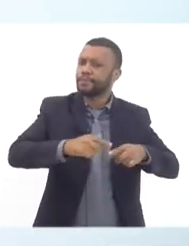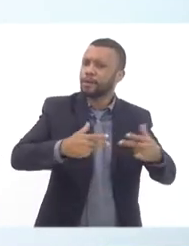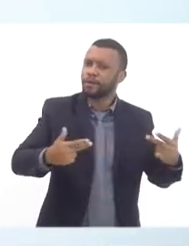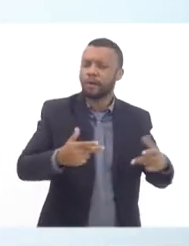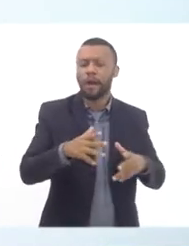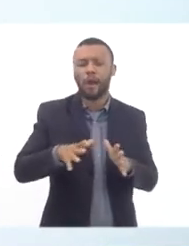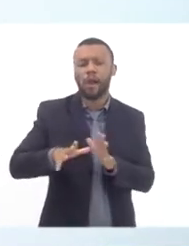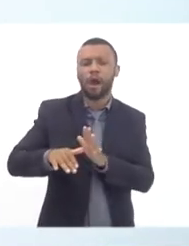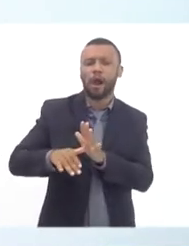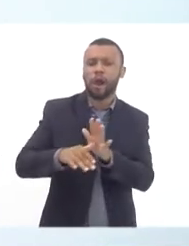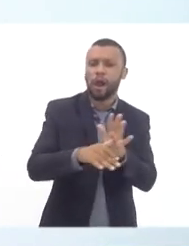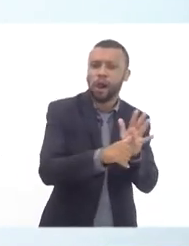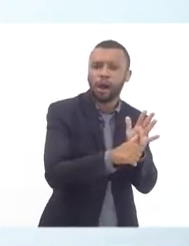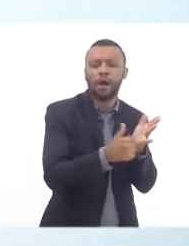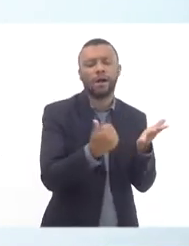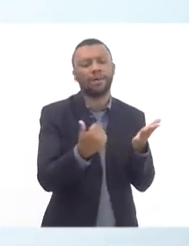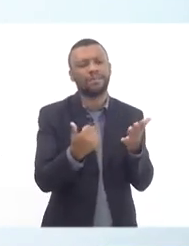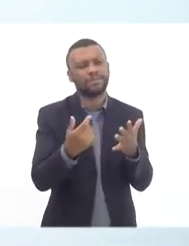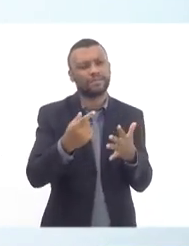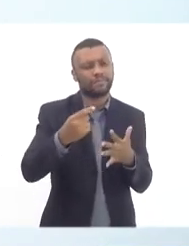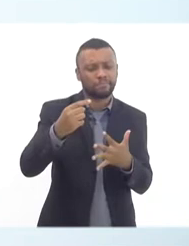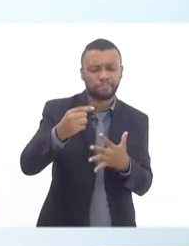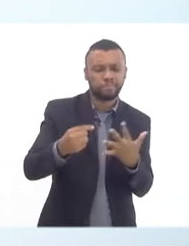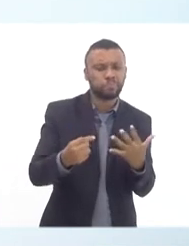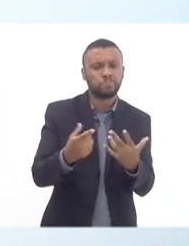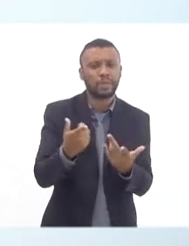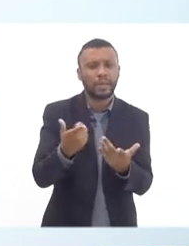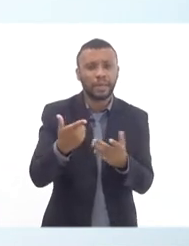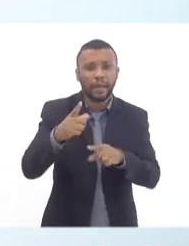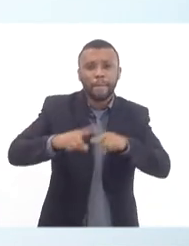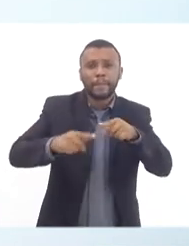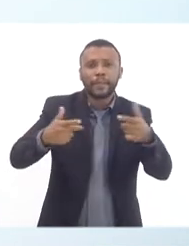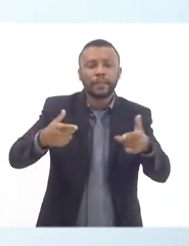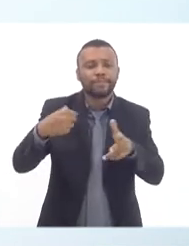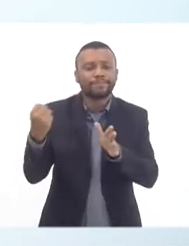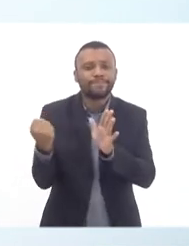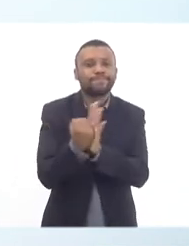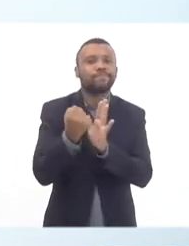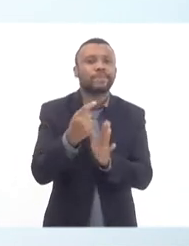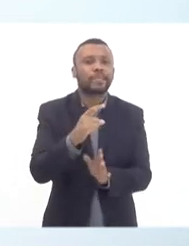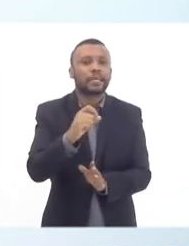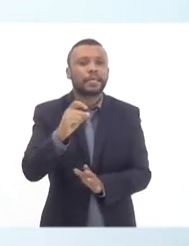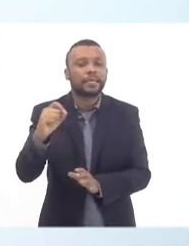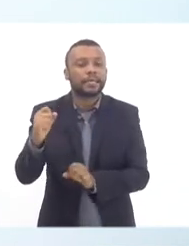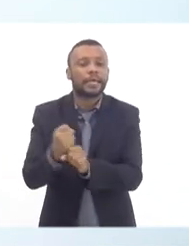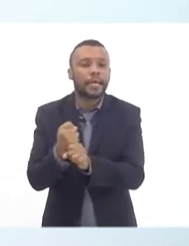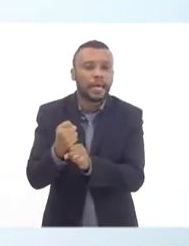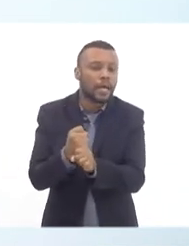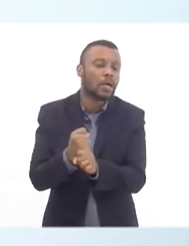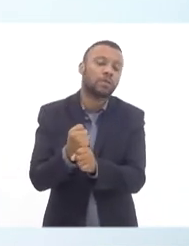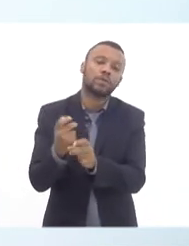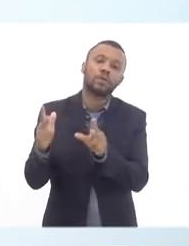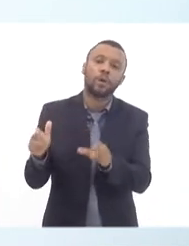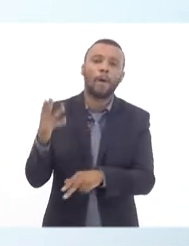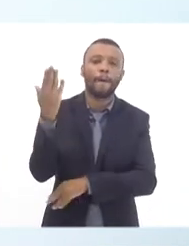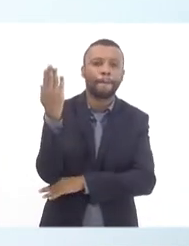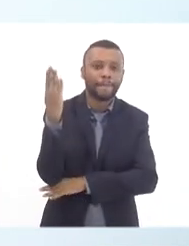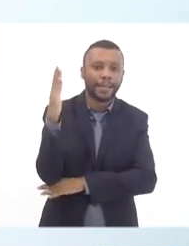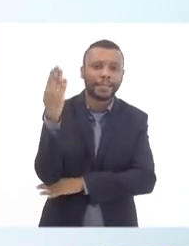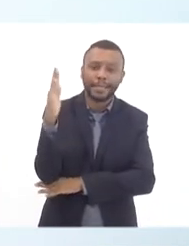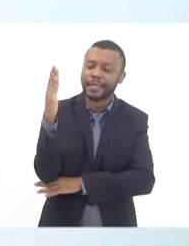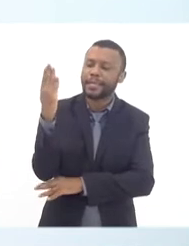lustres, disjuntores, torneiras e peças centenárias, como o retábulo original de madeira entalhada e com